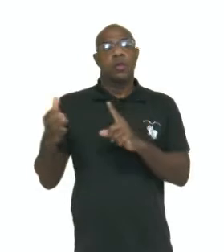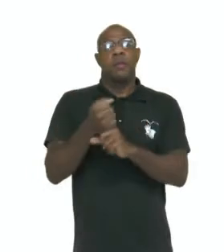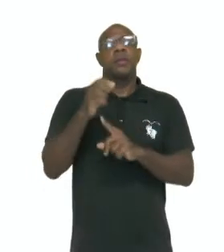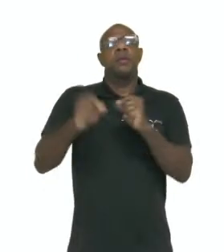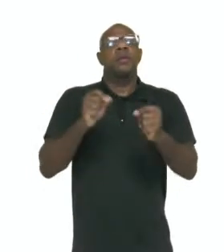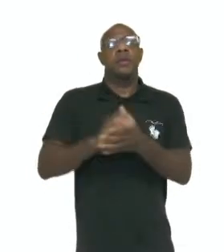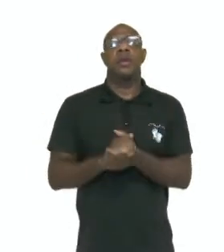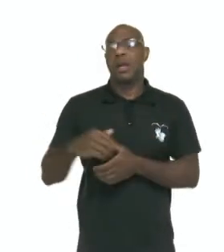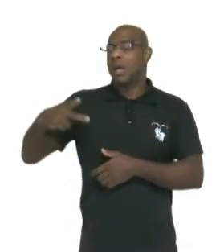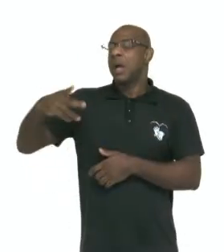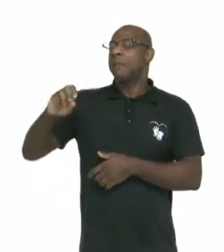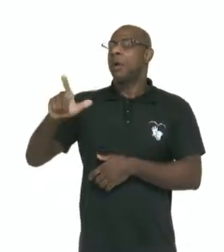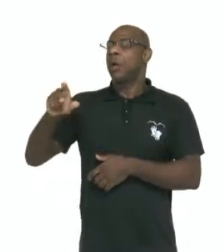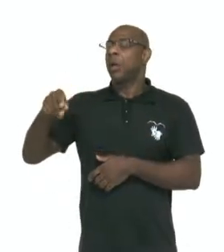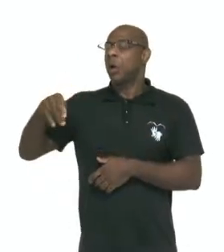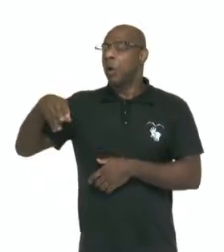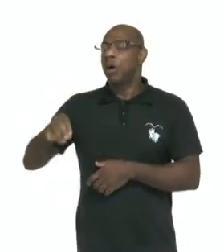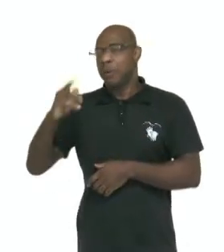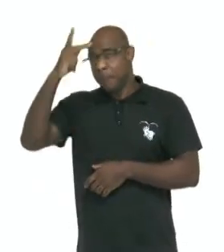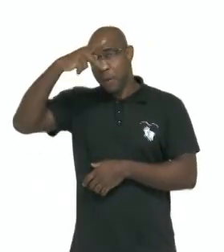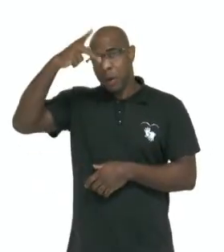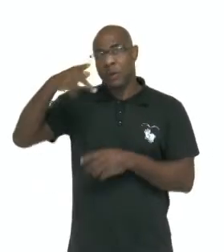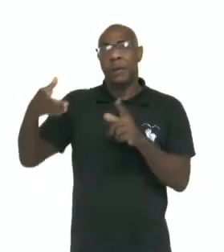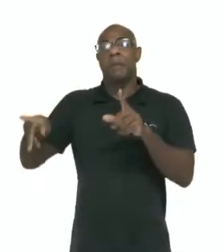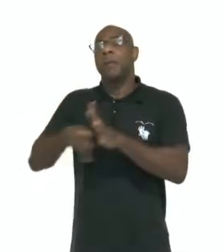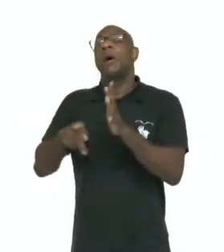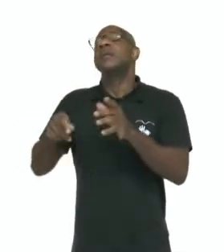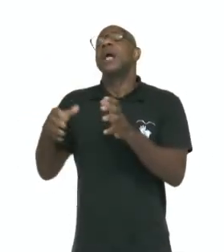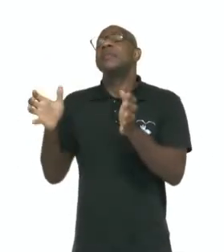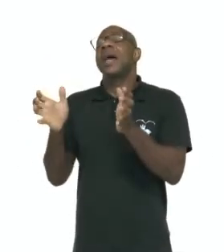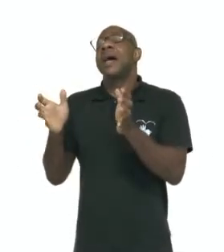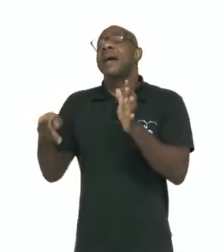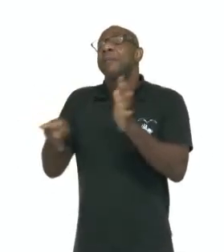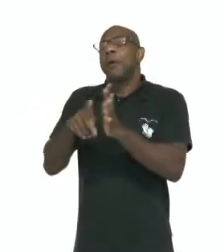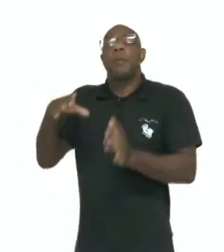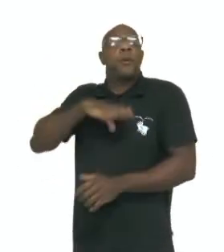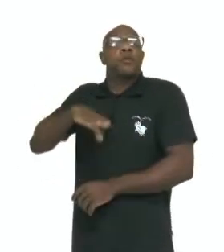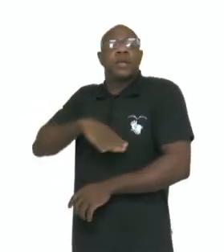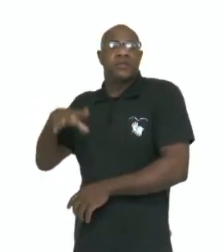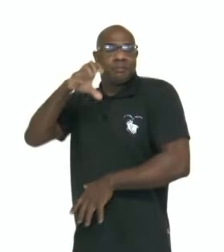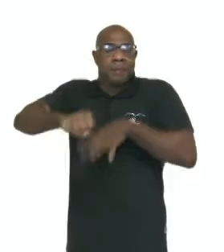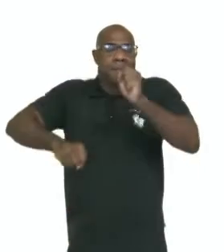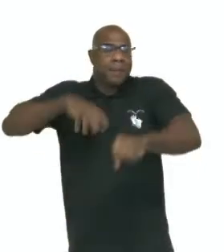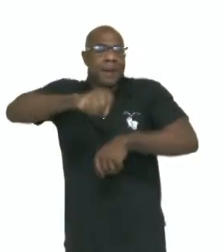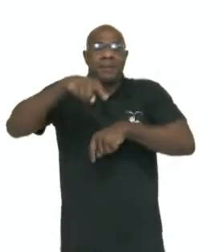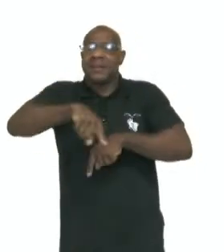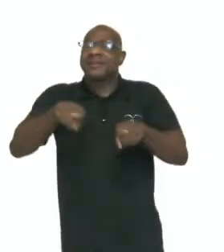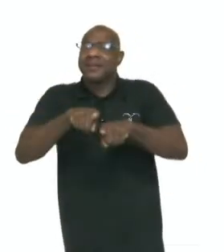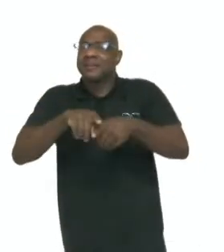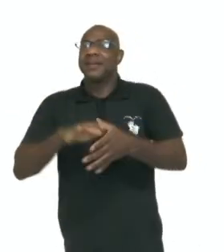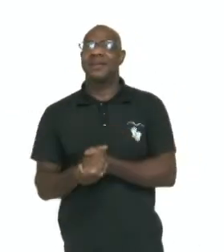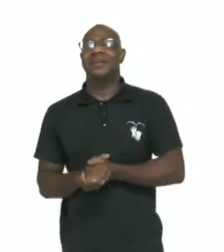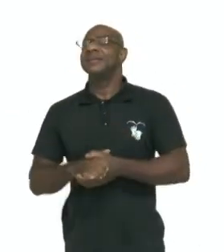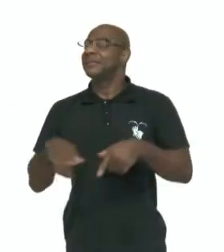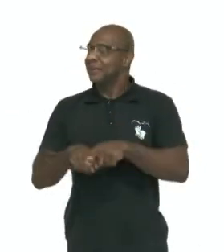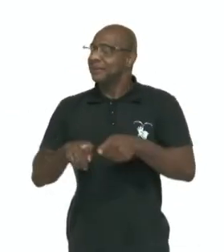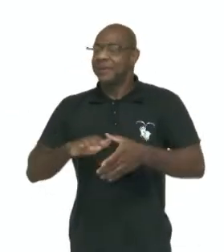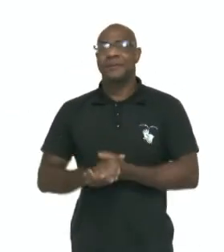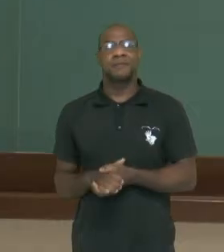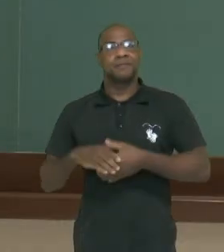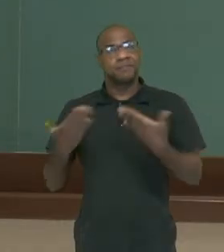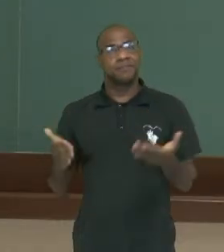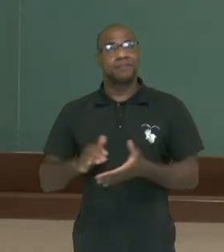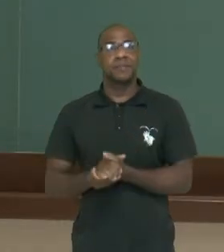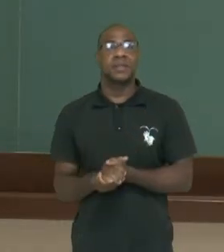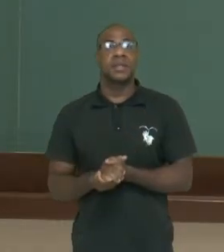da colônia portuguesa até 1999, quando foi reintegrado também a região da